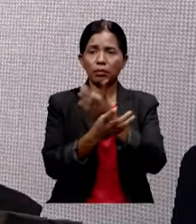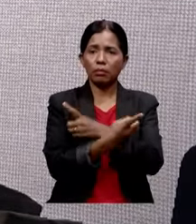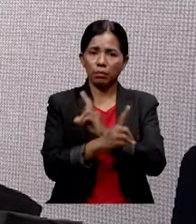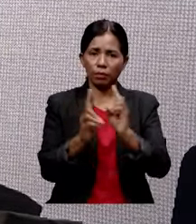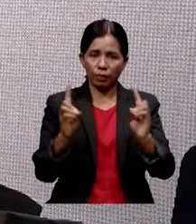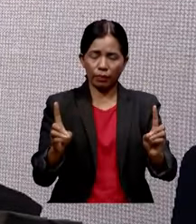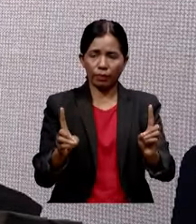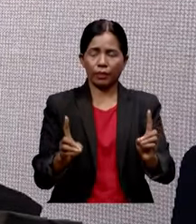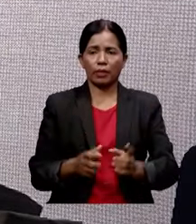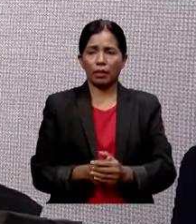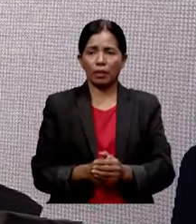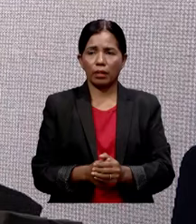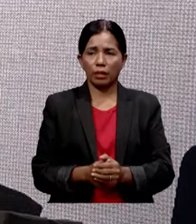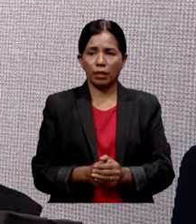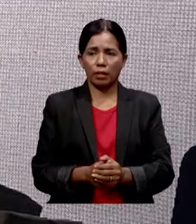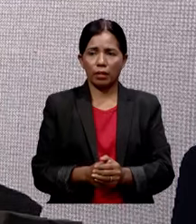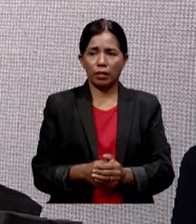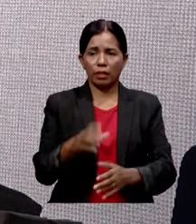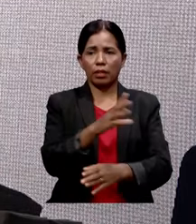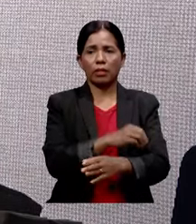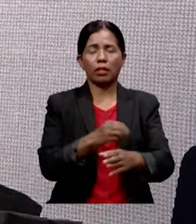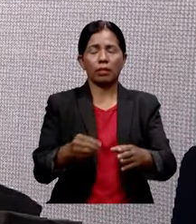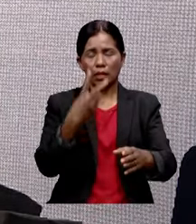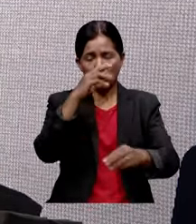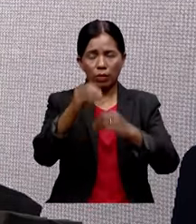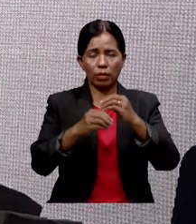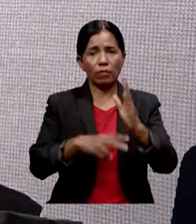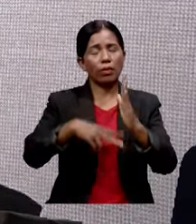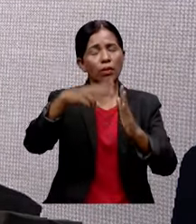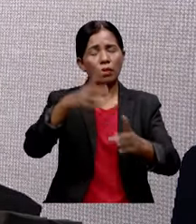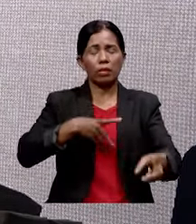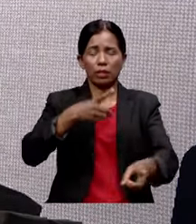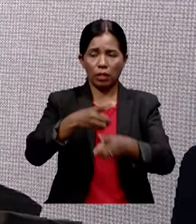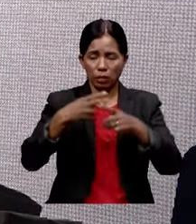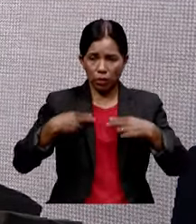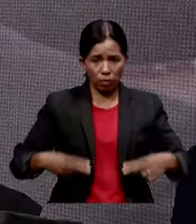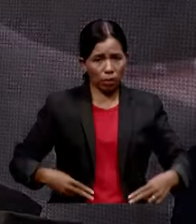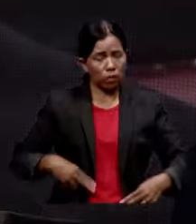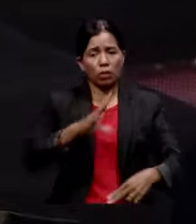democracia, valores universais de direitos humanos, Busta Neudo.